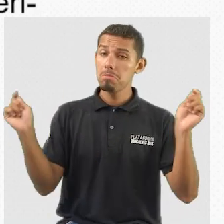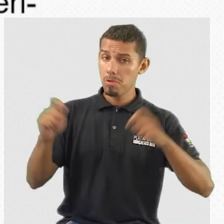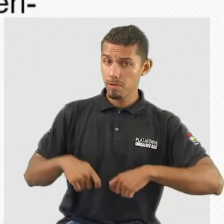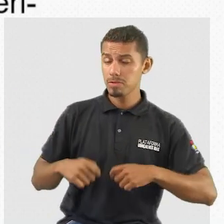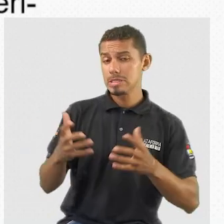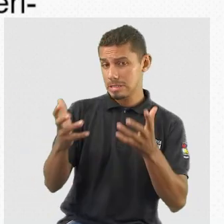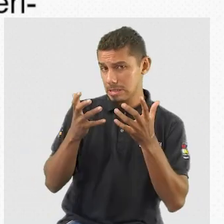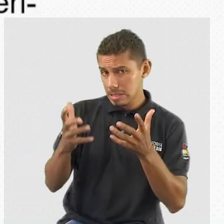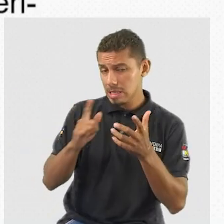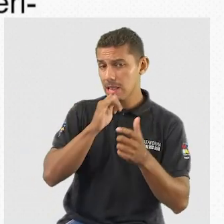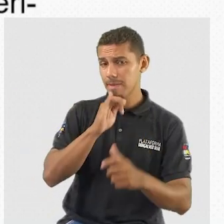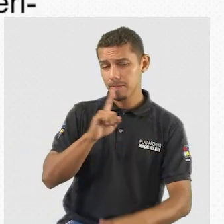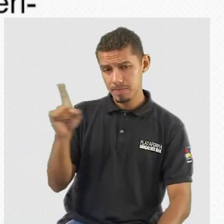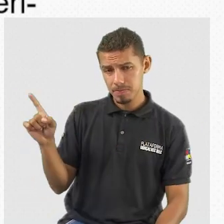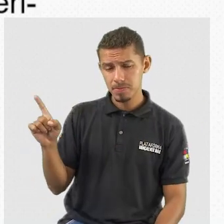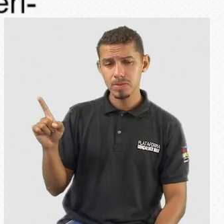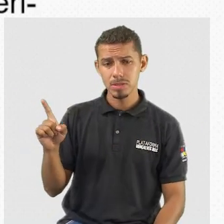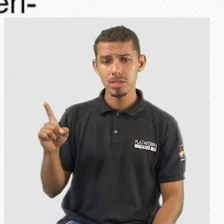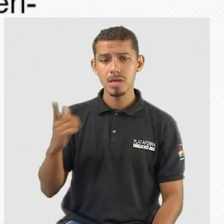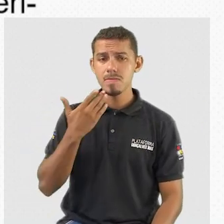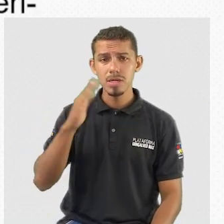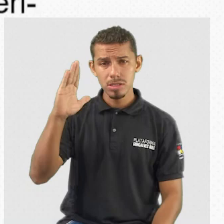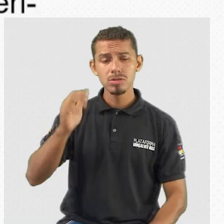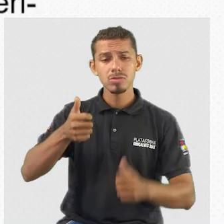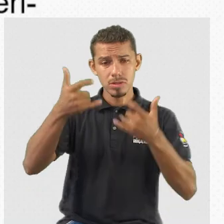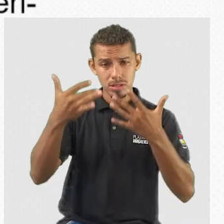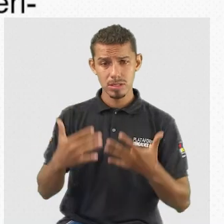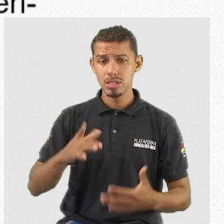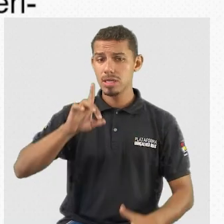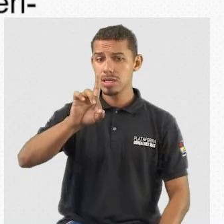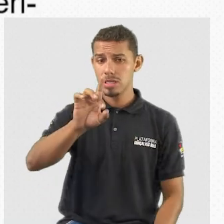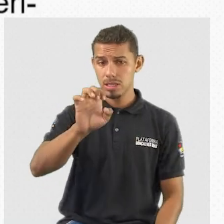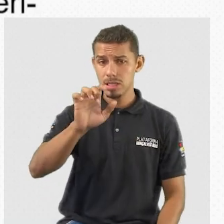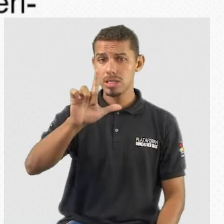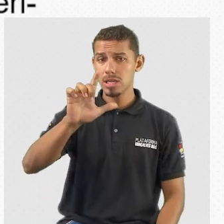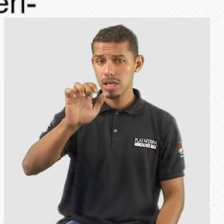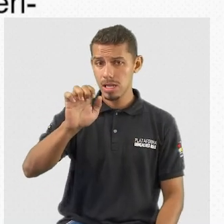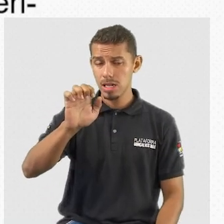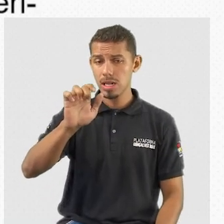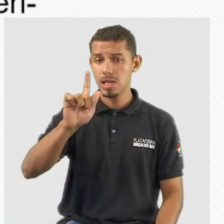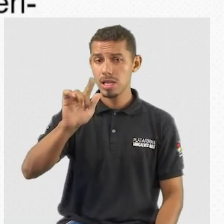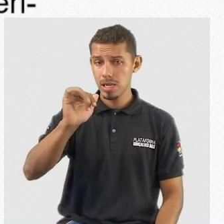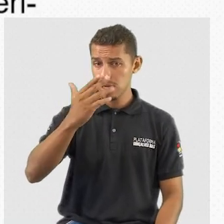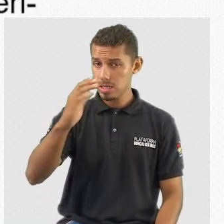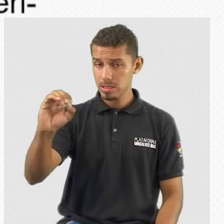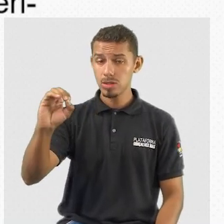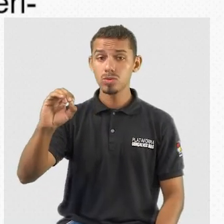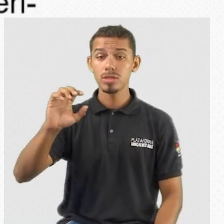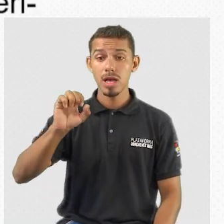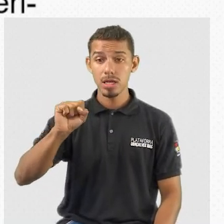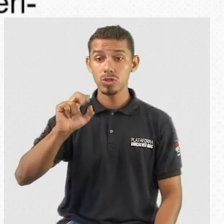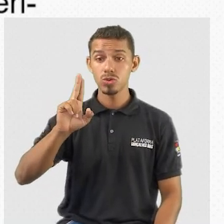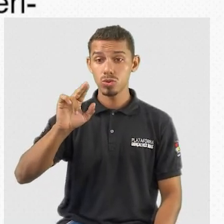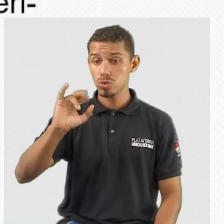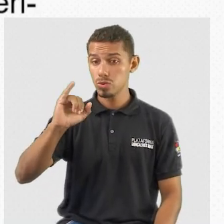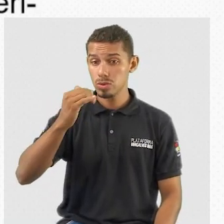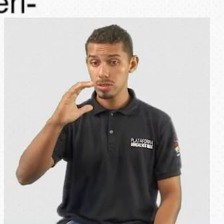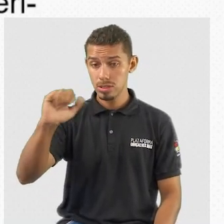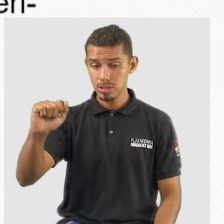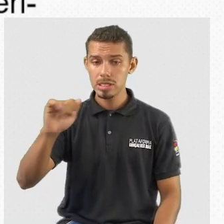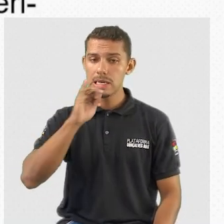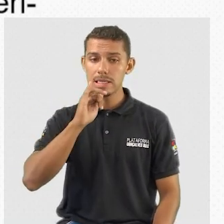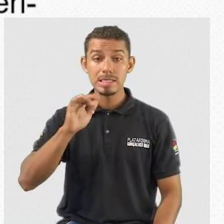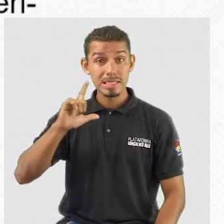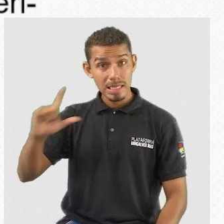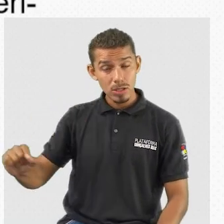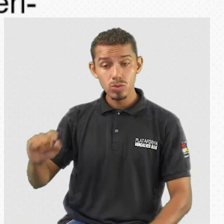provavelmente ele pretendeu dizer que a delegação da Suíça, ela saiu dos Estados Unidos sem conseguir o